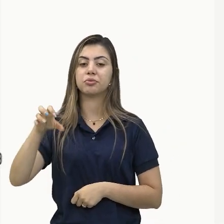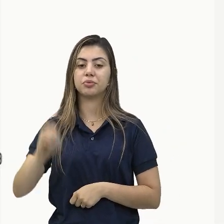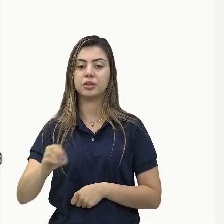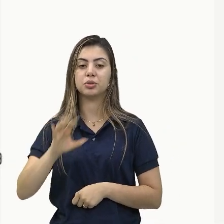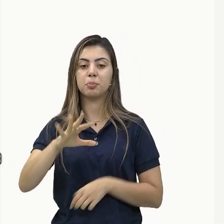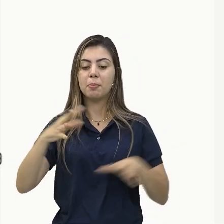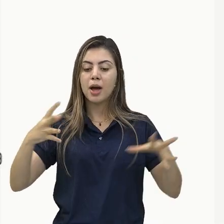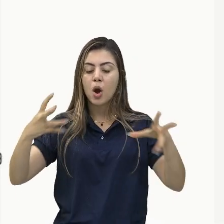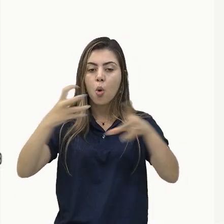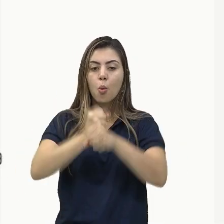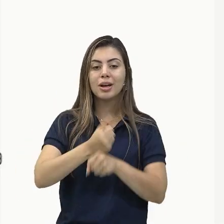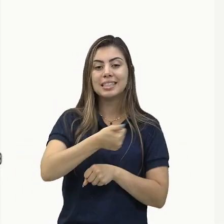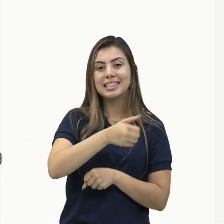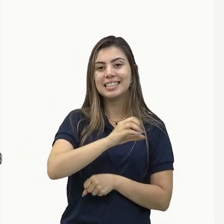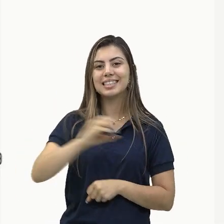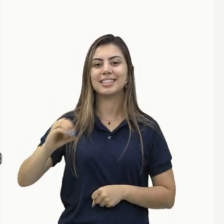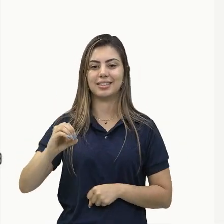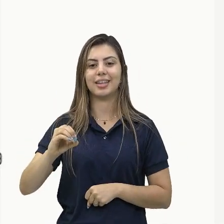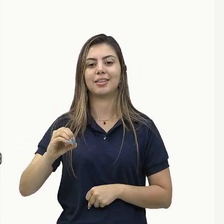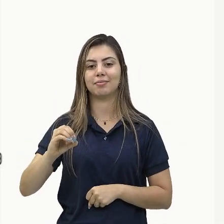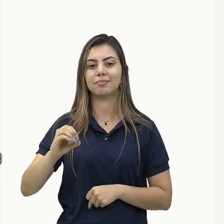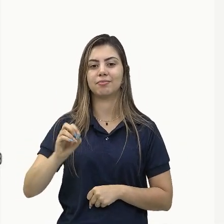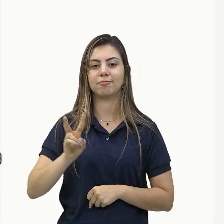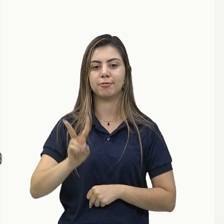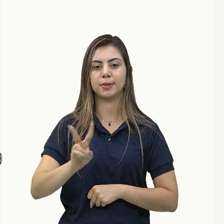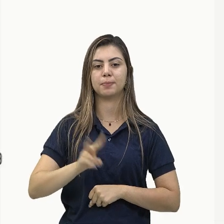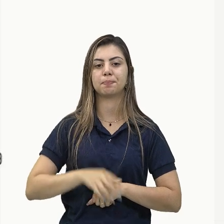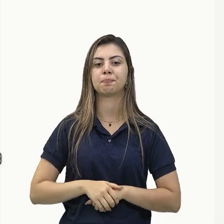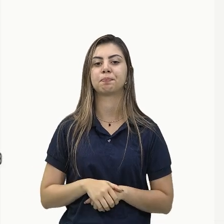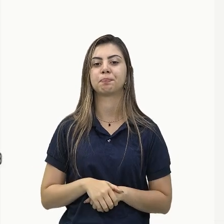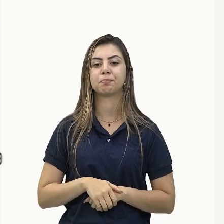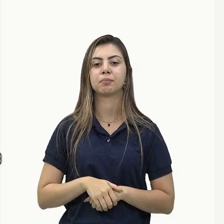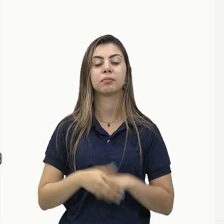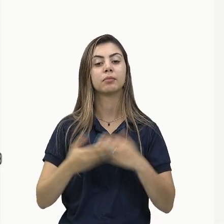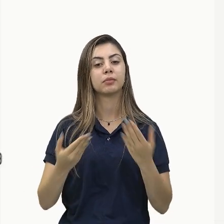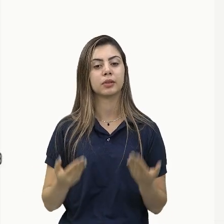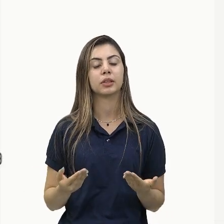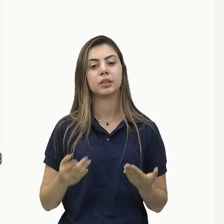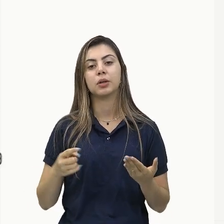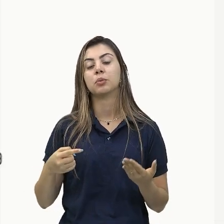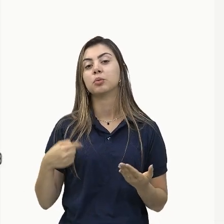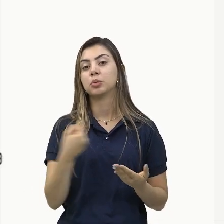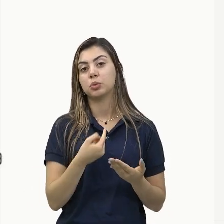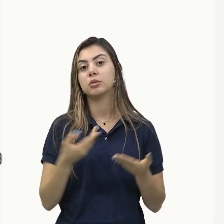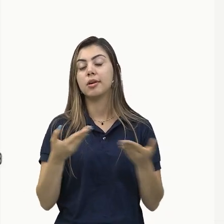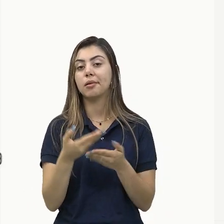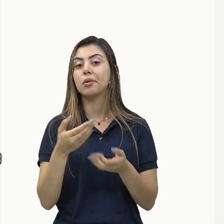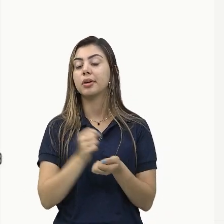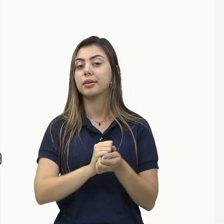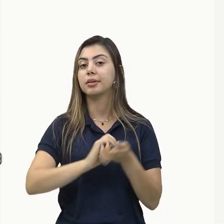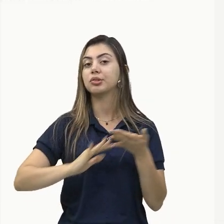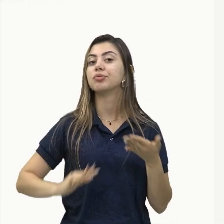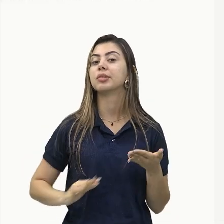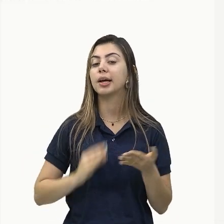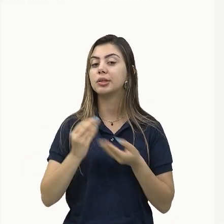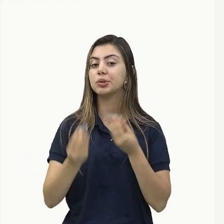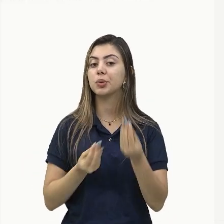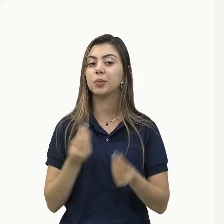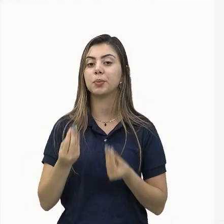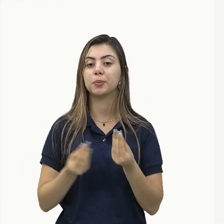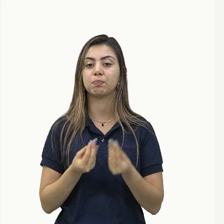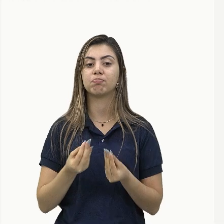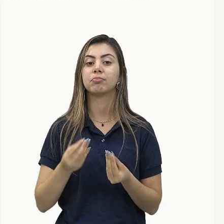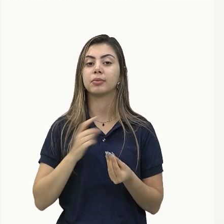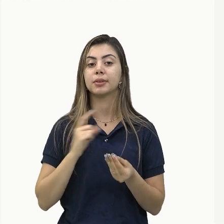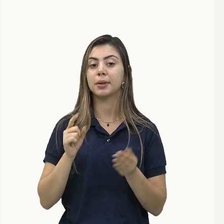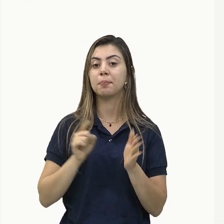volts. E aí, para esse exercício, né, para essa atividade, eu vou